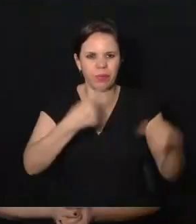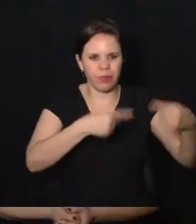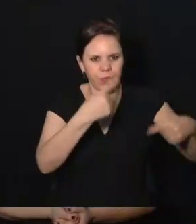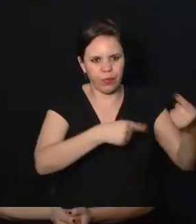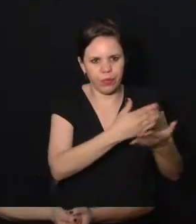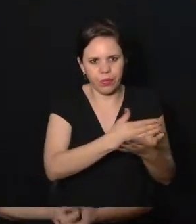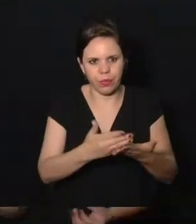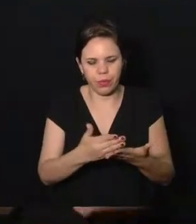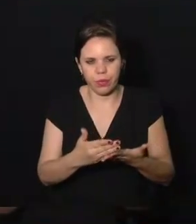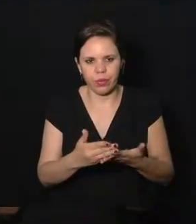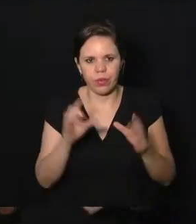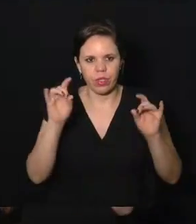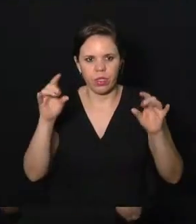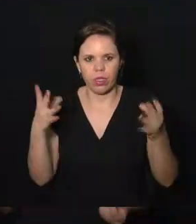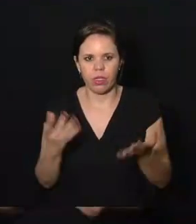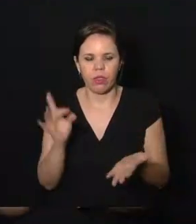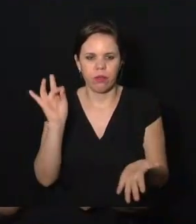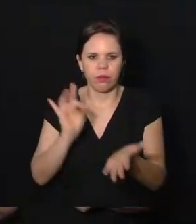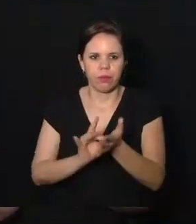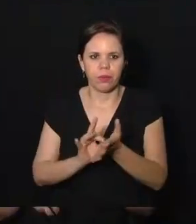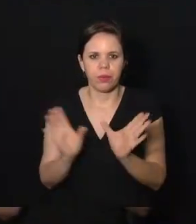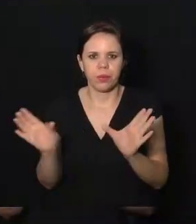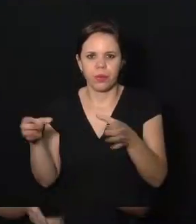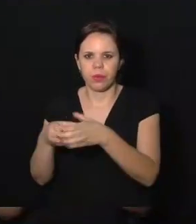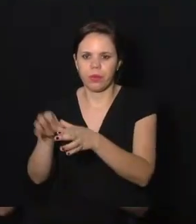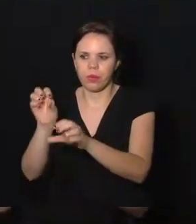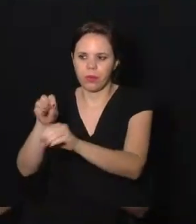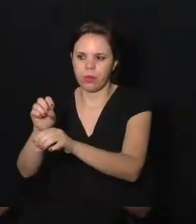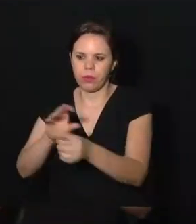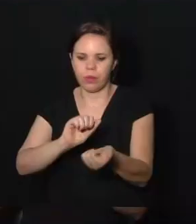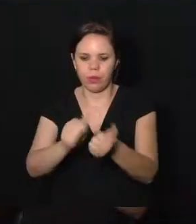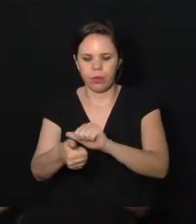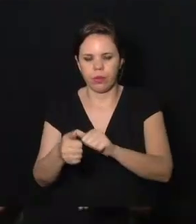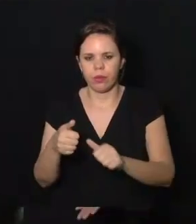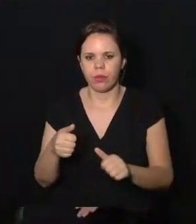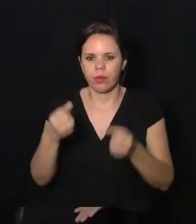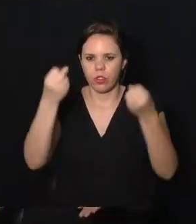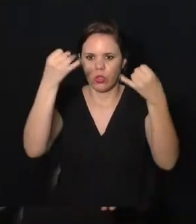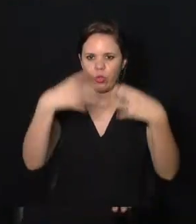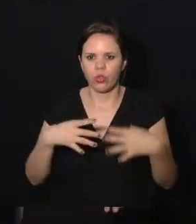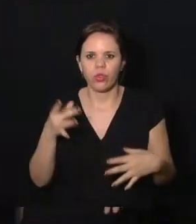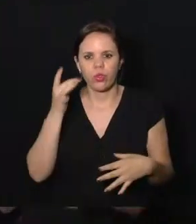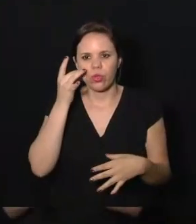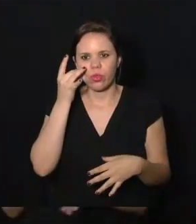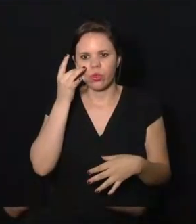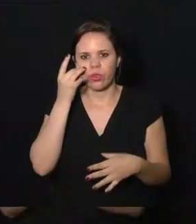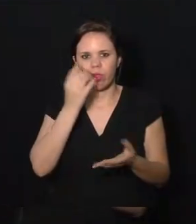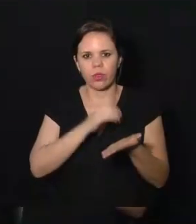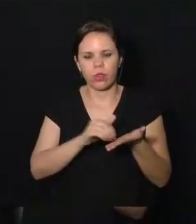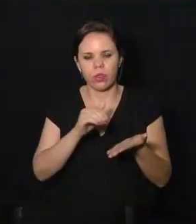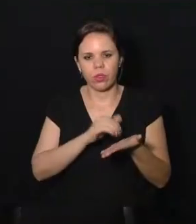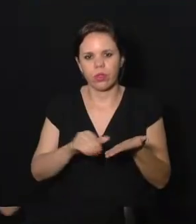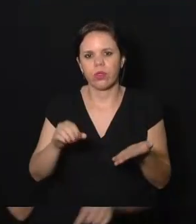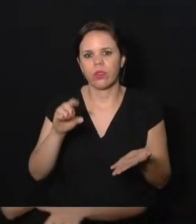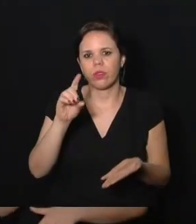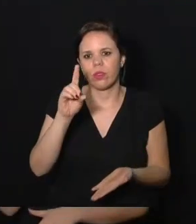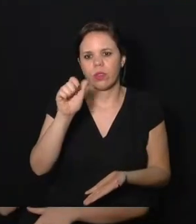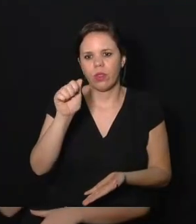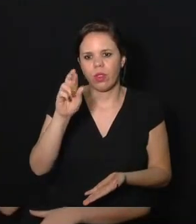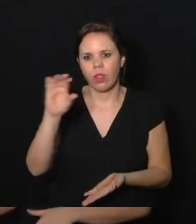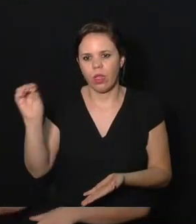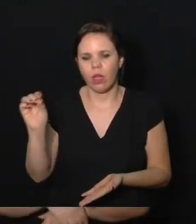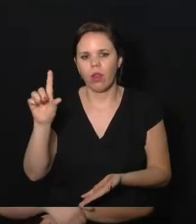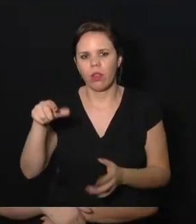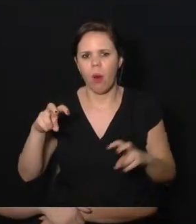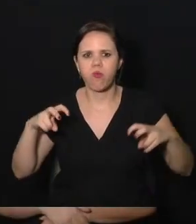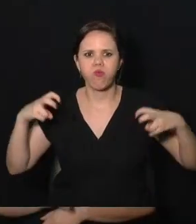em reunião extraordinária realizada pela Comissão de Educação e Esporte, que contou com a presença do secretário Dário Saad. O campo do Mogiana